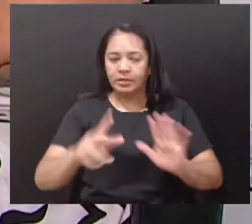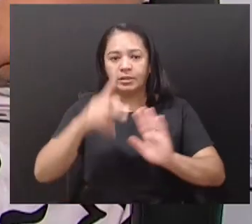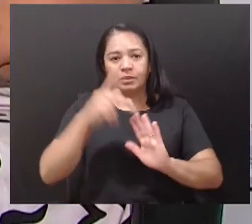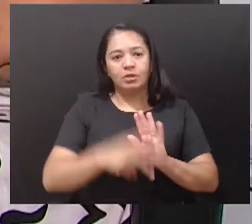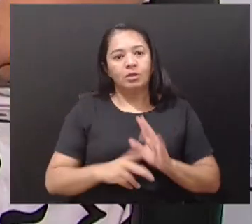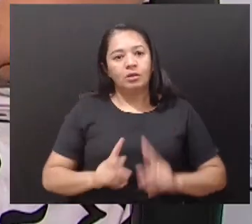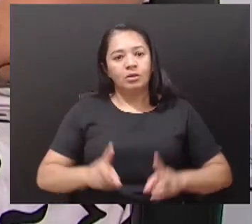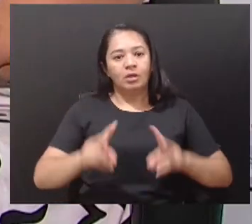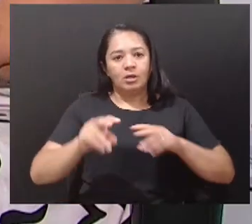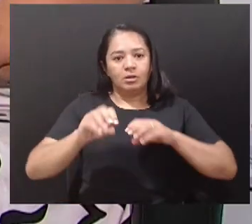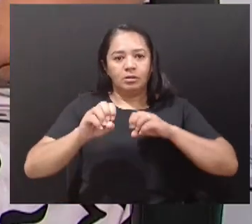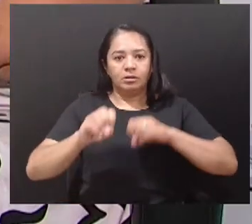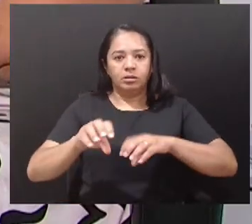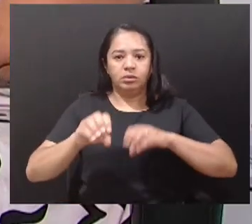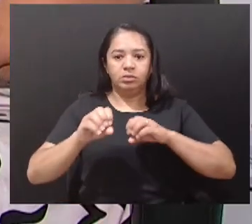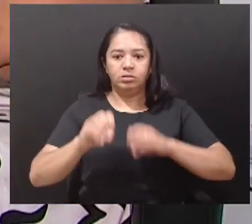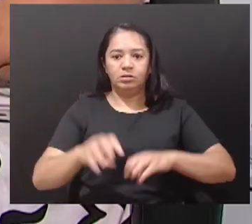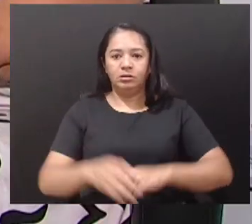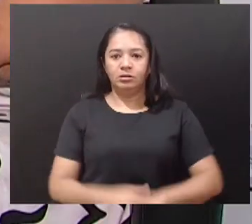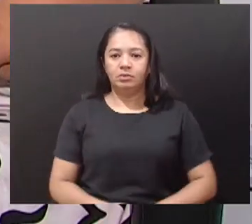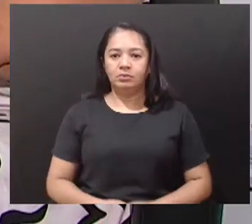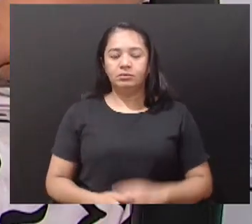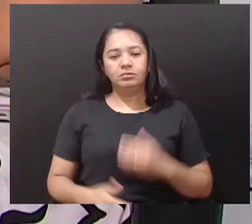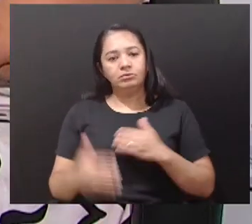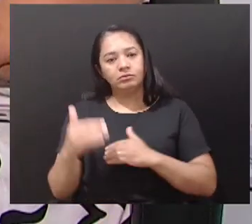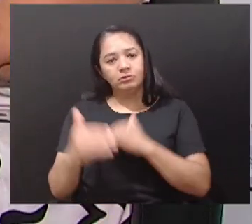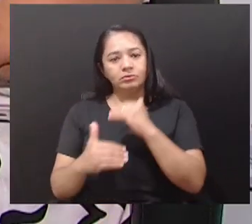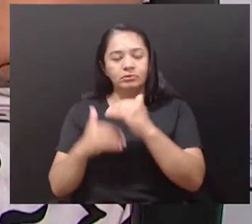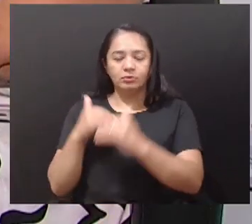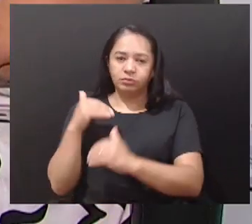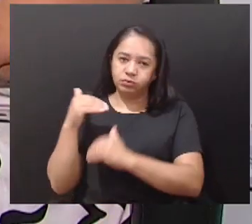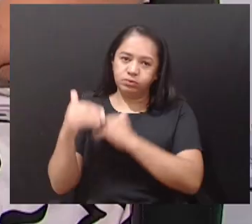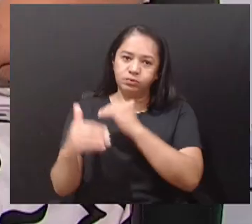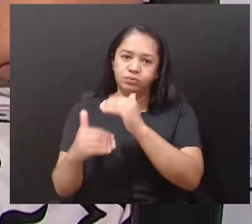educacional e crescendo devagarzinho, ao ponto